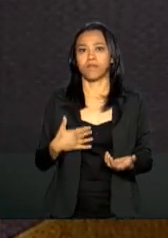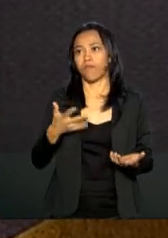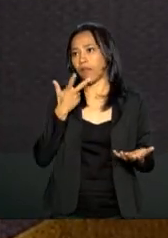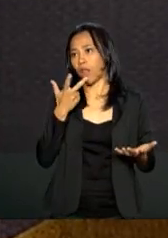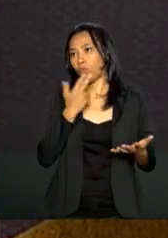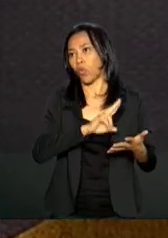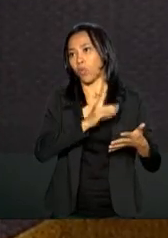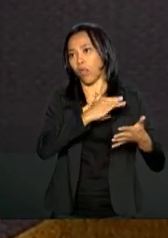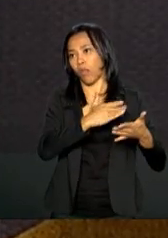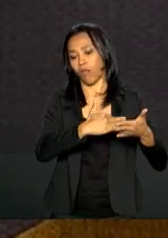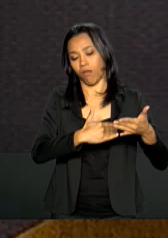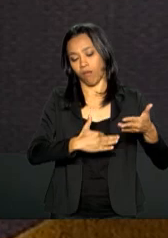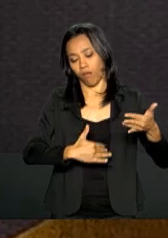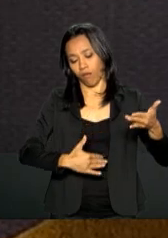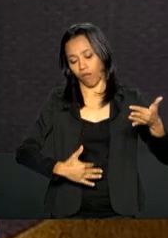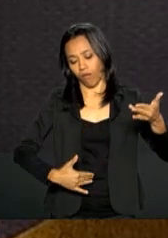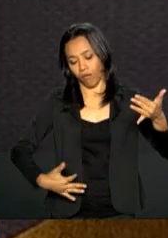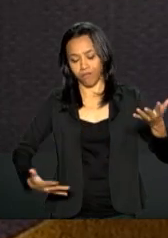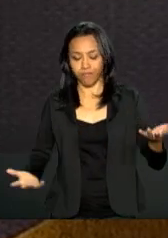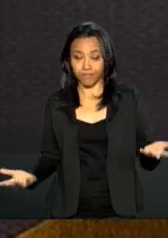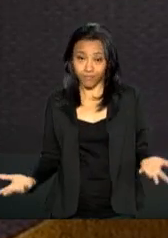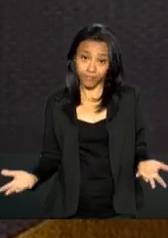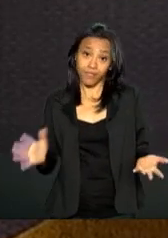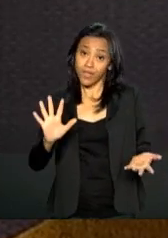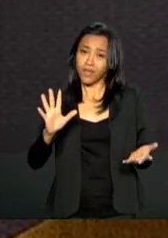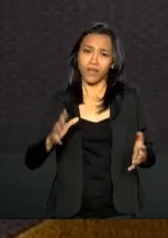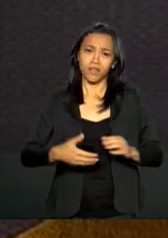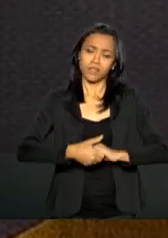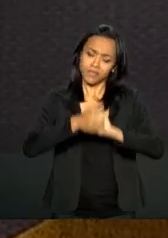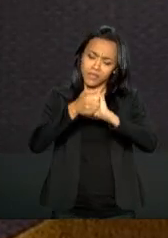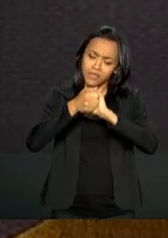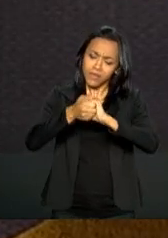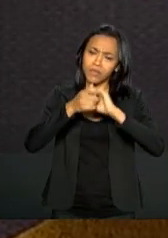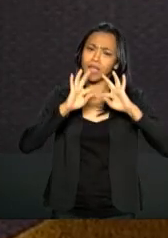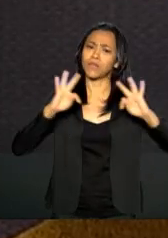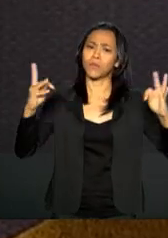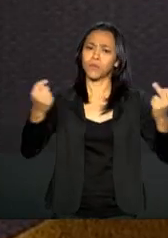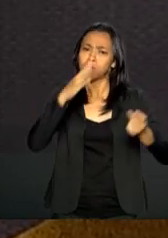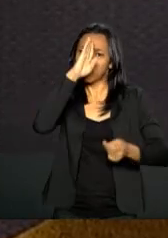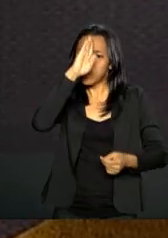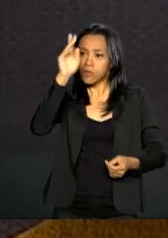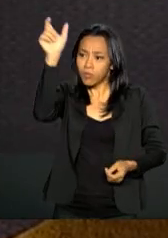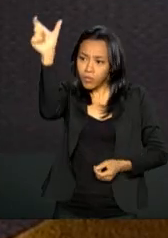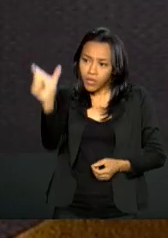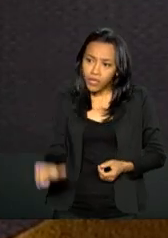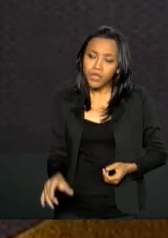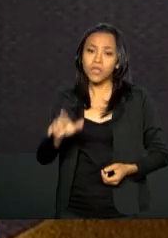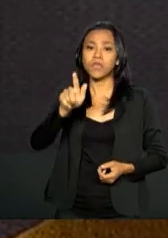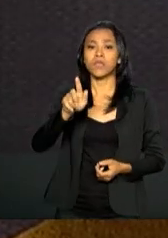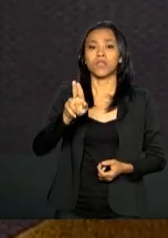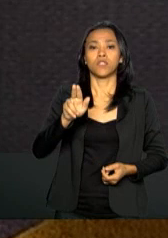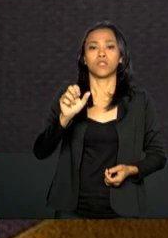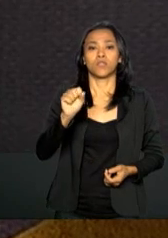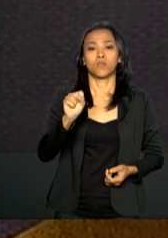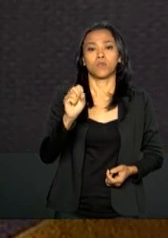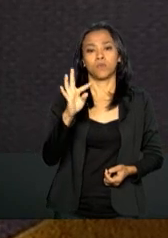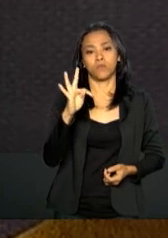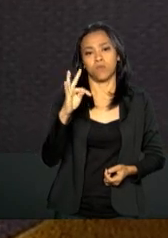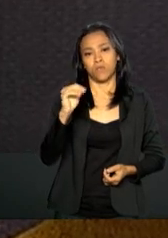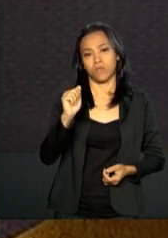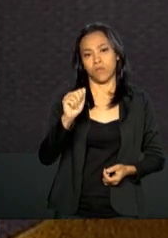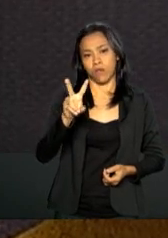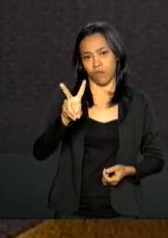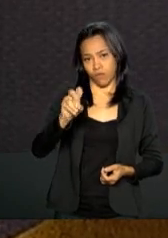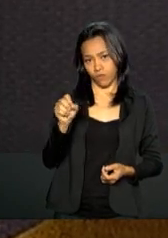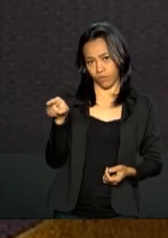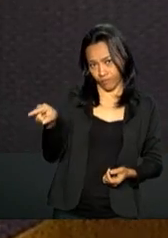saudar a todos mas só dá especialmente o gustavo pela não só pelo trabalho dos companheiros nas